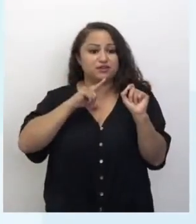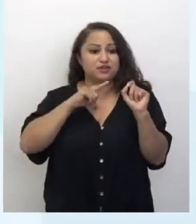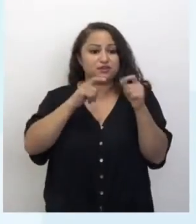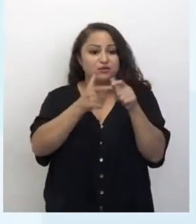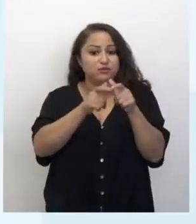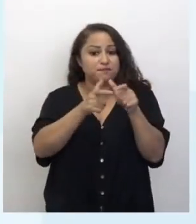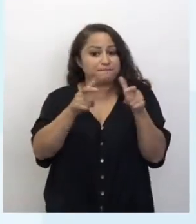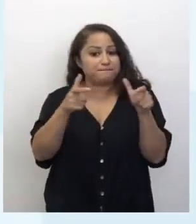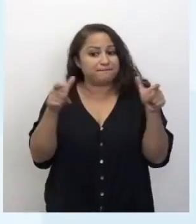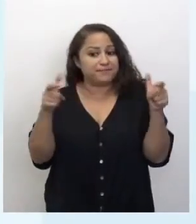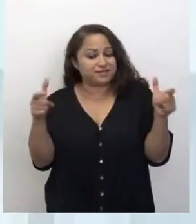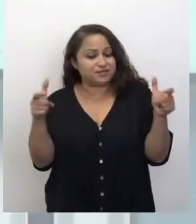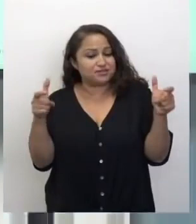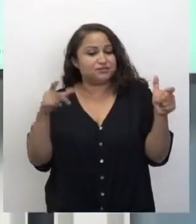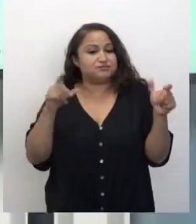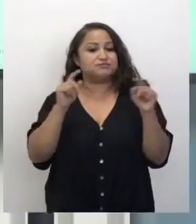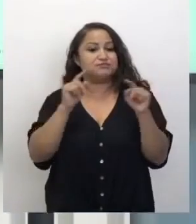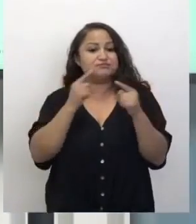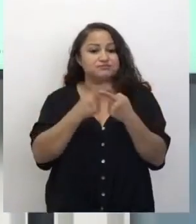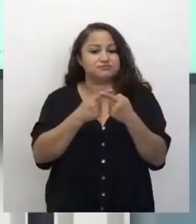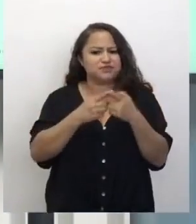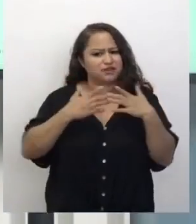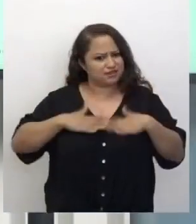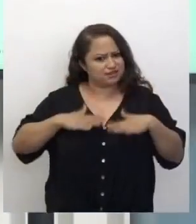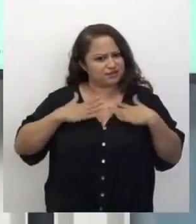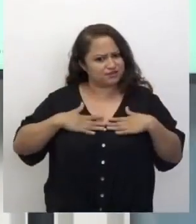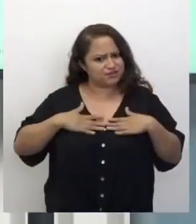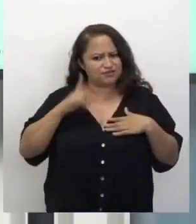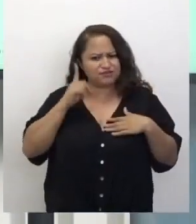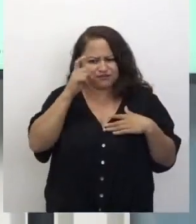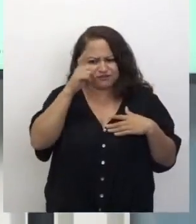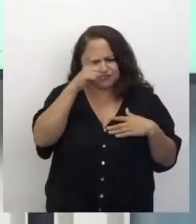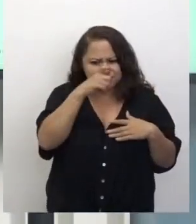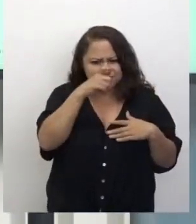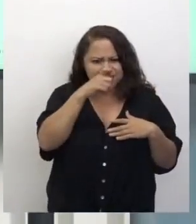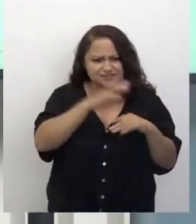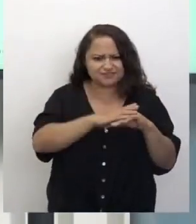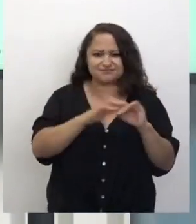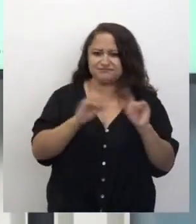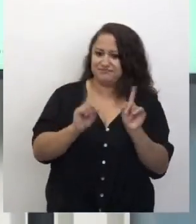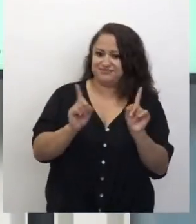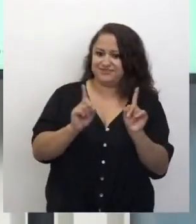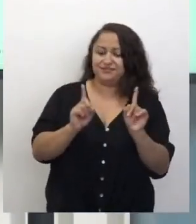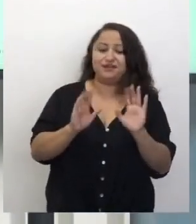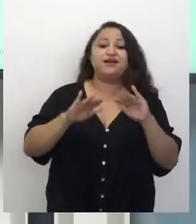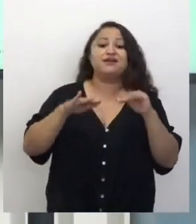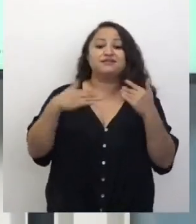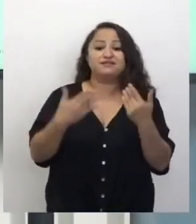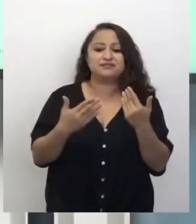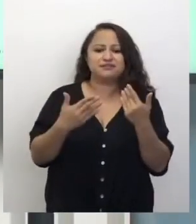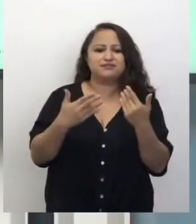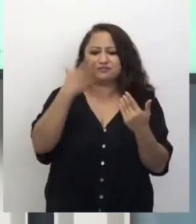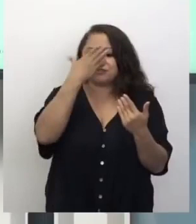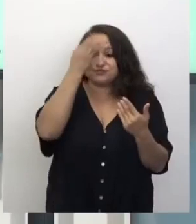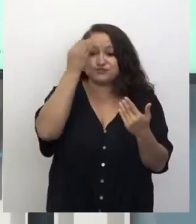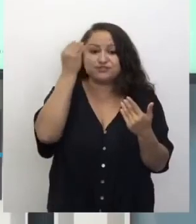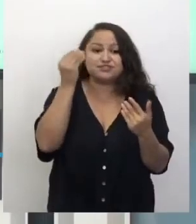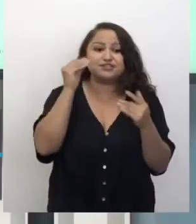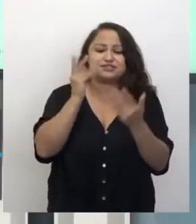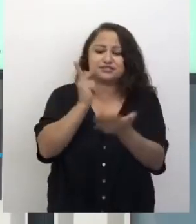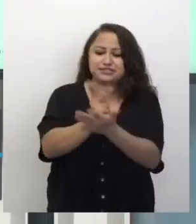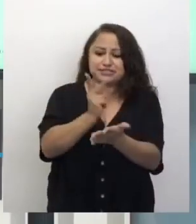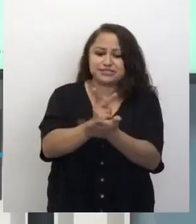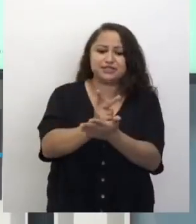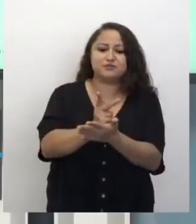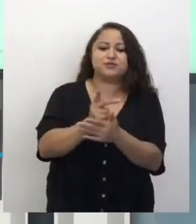tranquilo, pessoal? E aí? Como é que foi? Foi difícil esse? Não? Então, não esquece. Começa sempre da função cosseno.